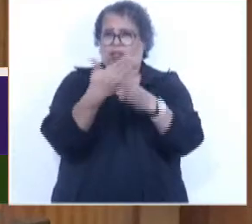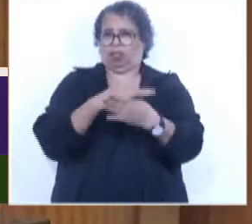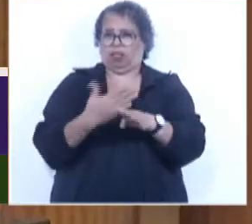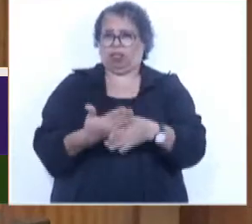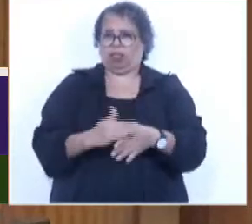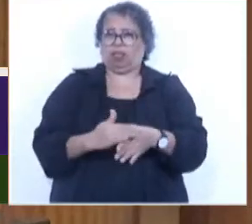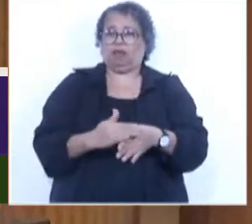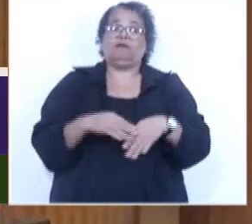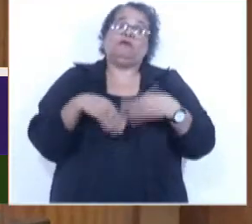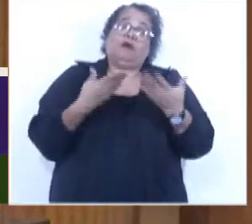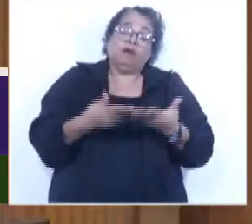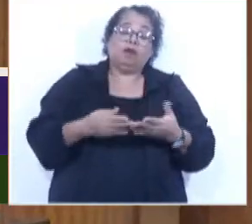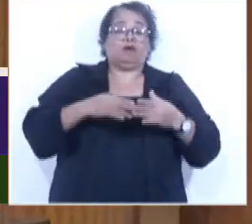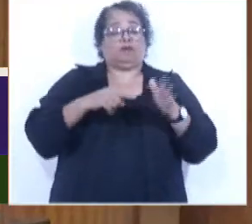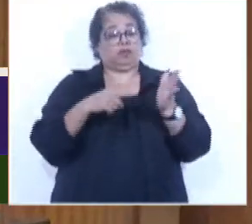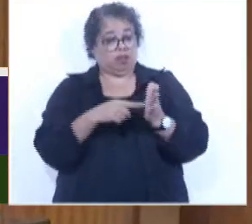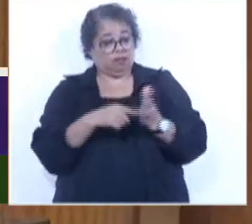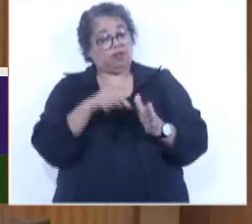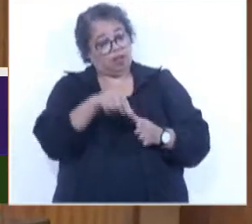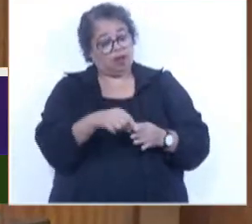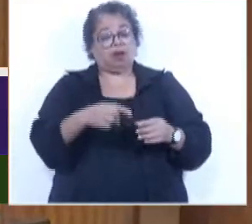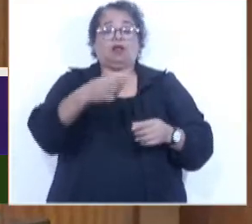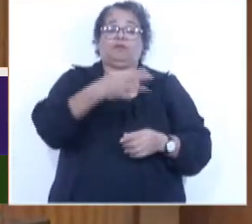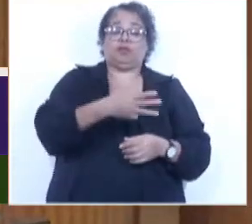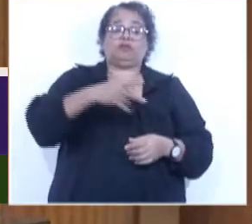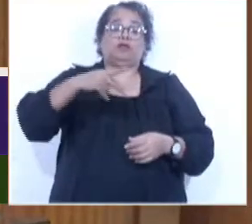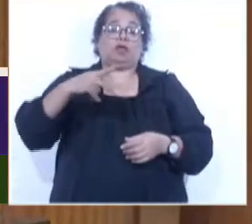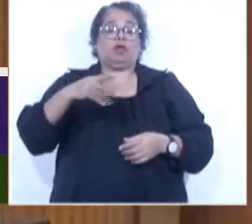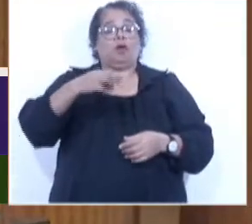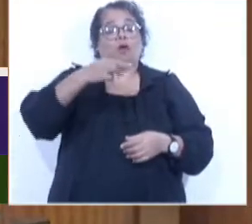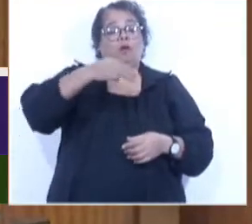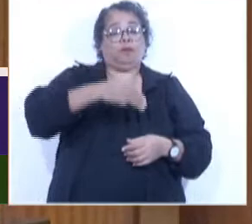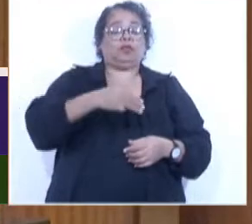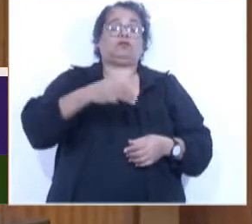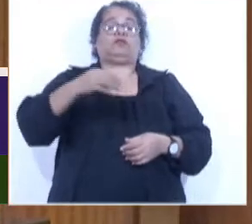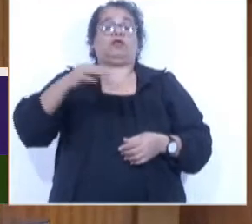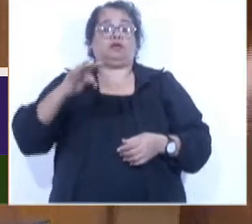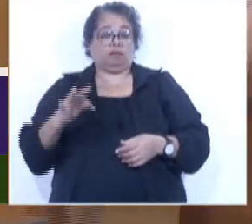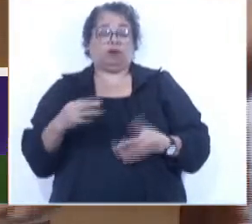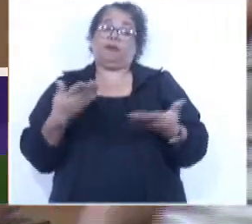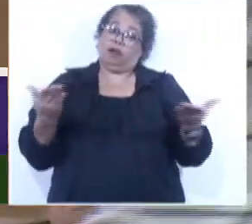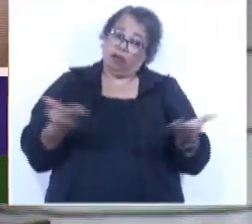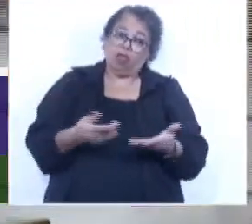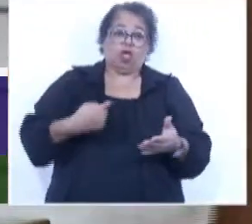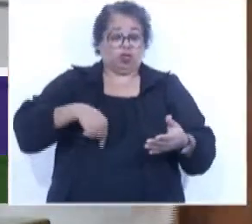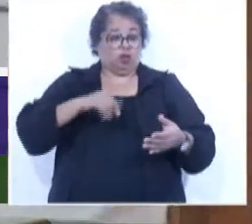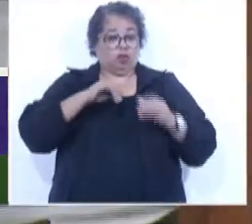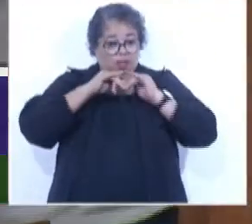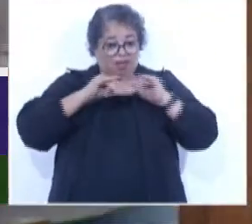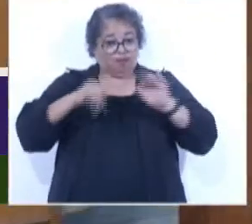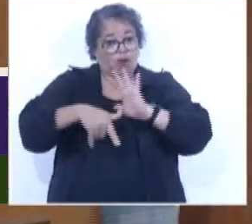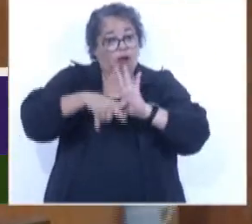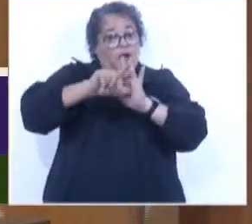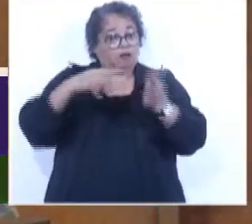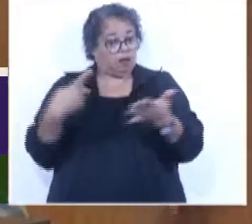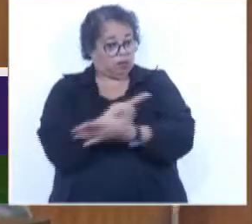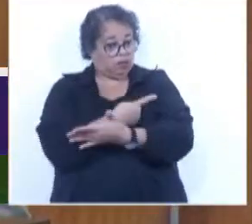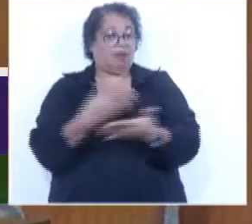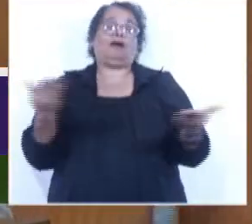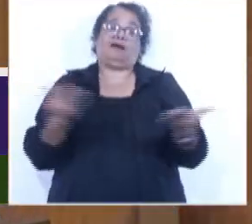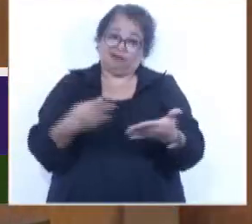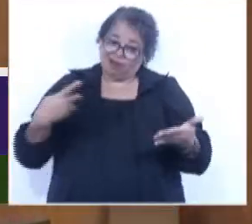do Trabalho com relação a essa situação tá lá e agora a tragédia veio então nós anunciamos essa tragédia esperava